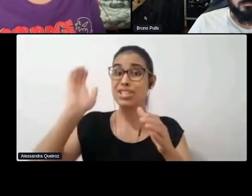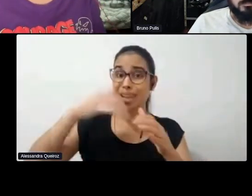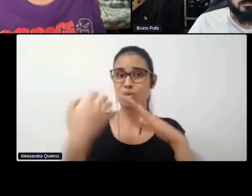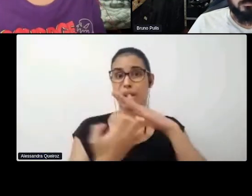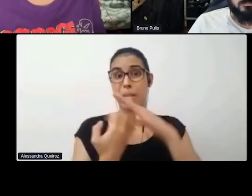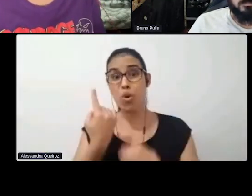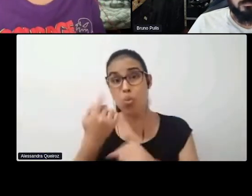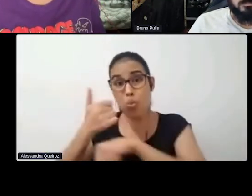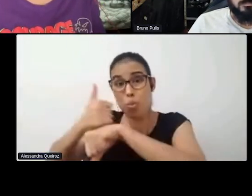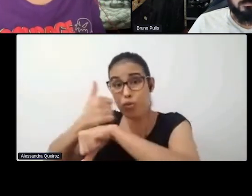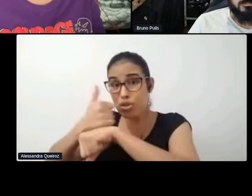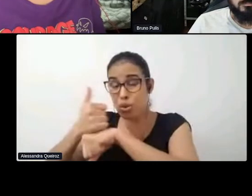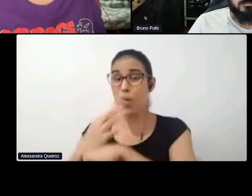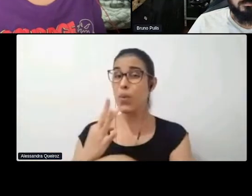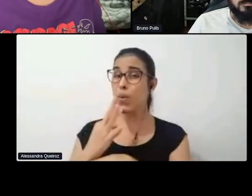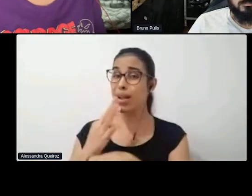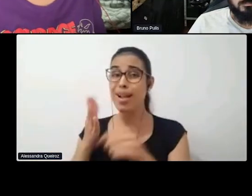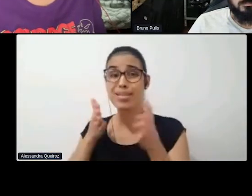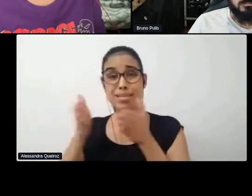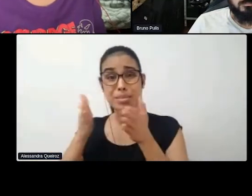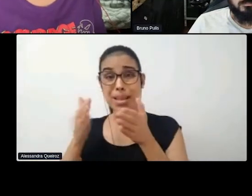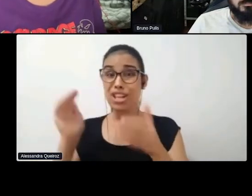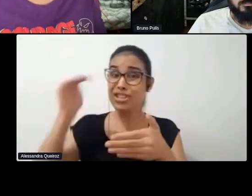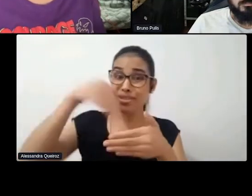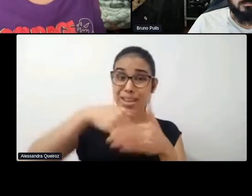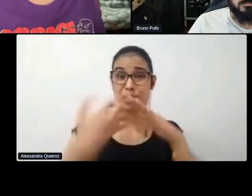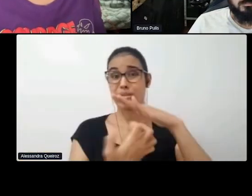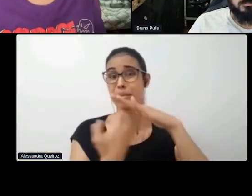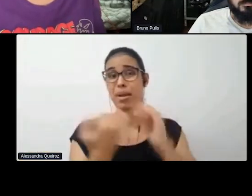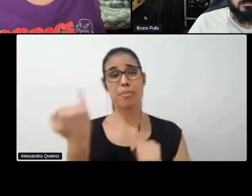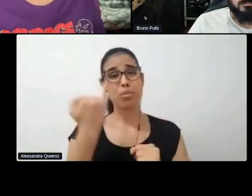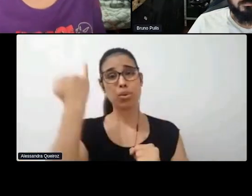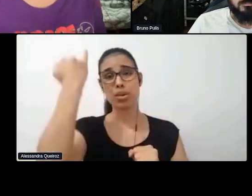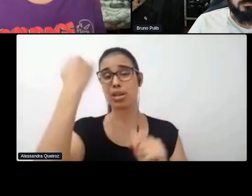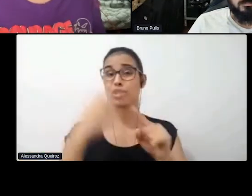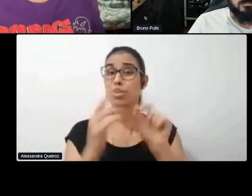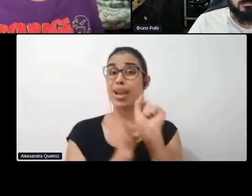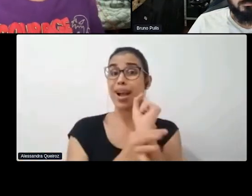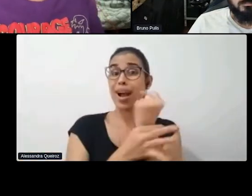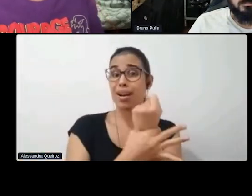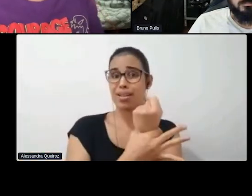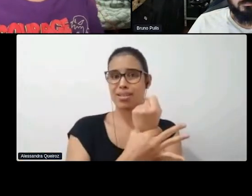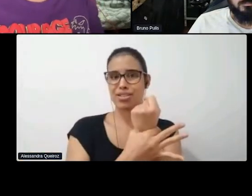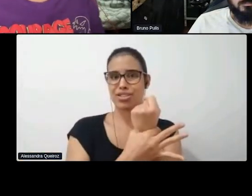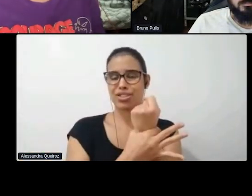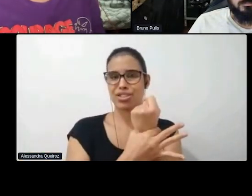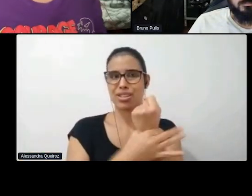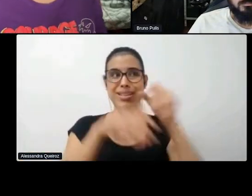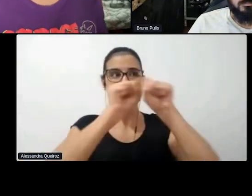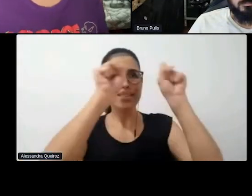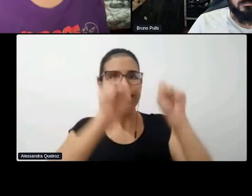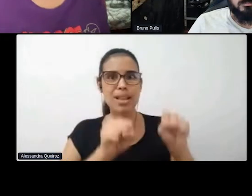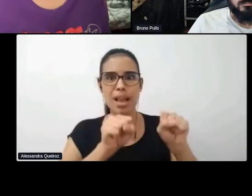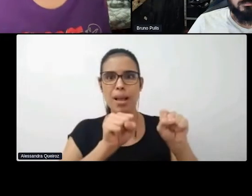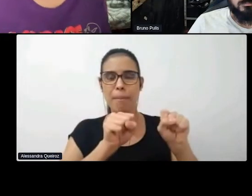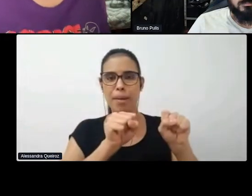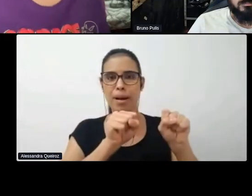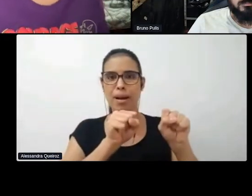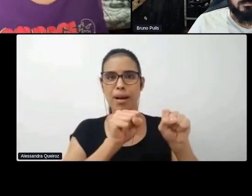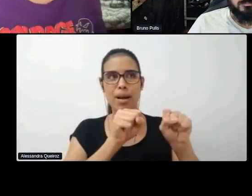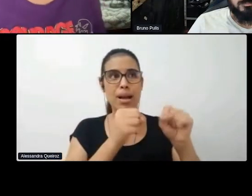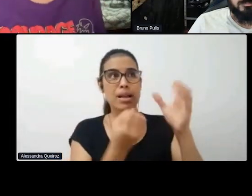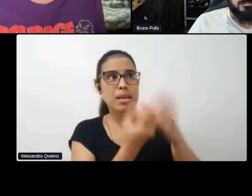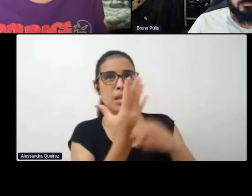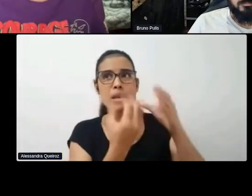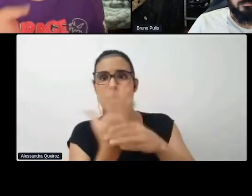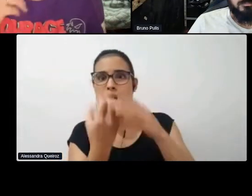fato, muito importante para garantir que os produtos que eu estou criando, os processos que eu estou criando, estão acessíveis, visto que eu